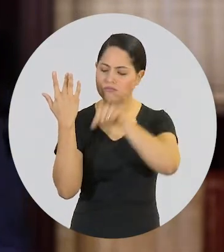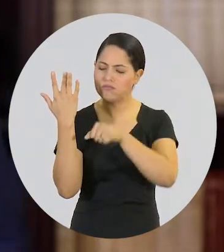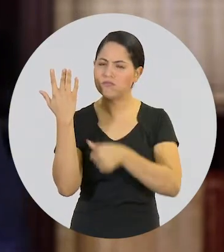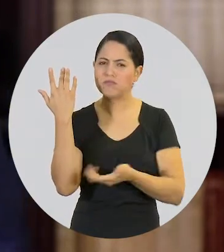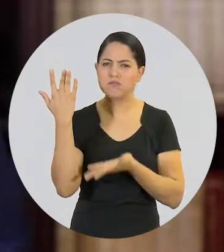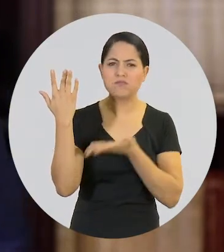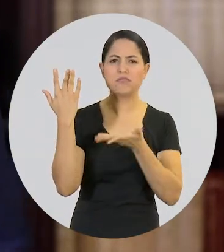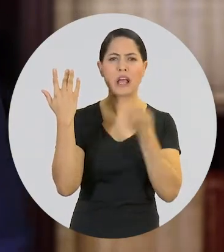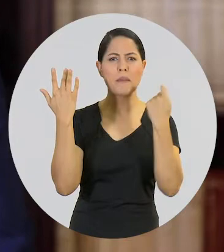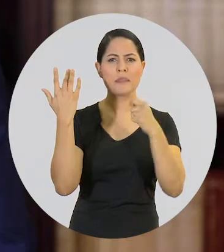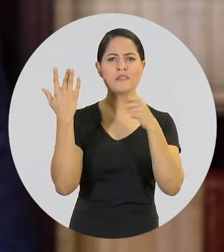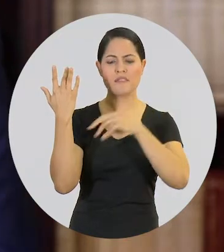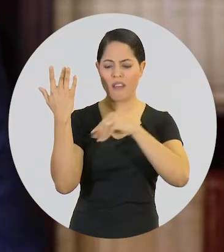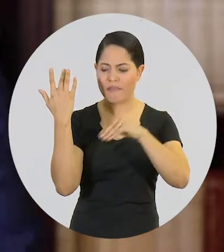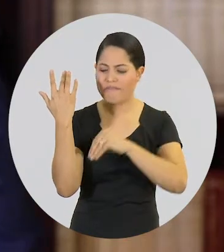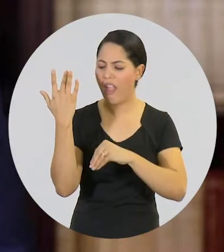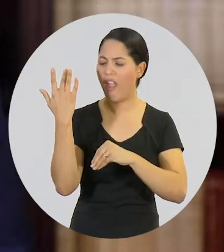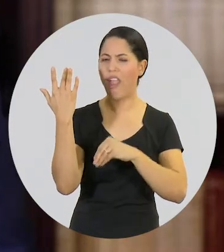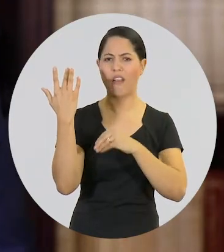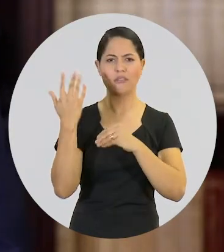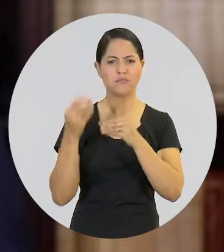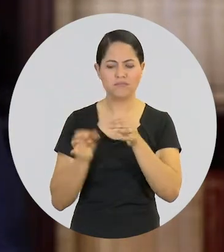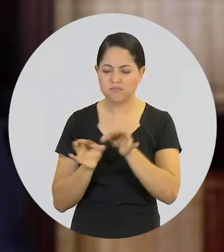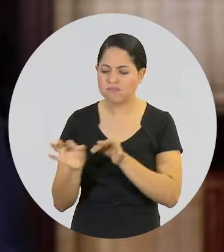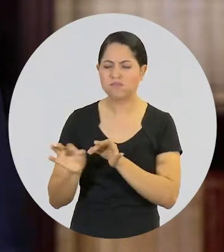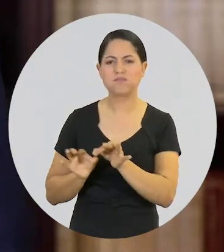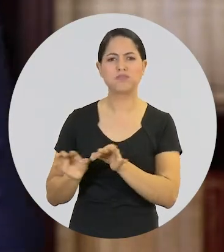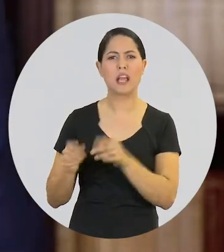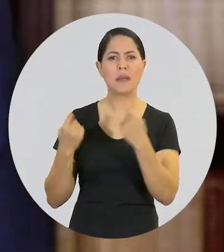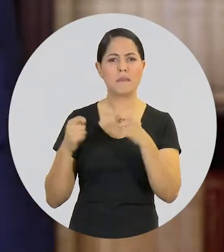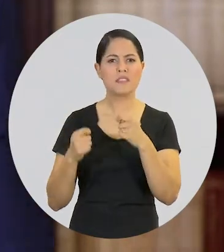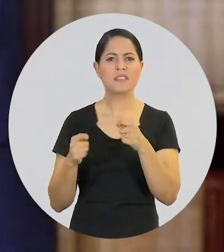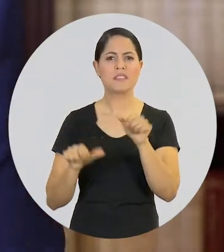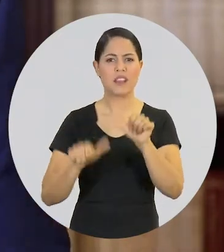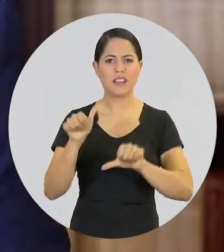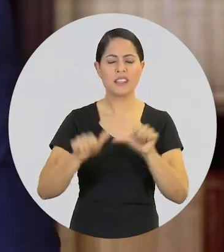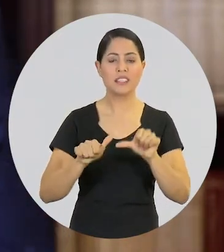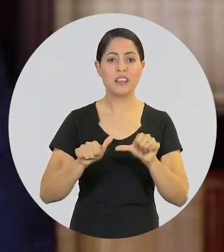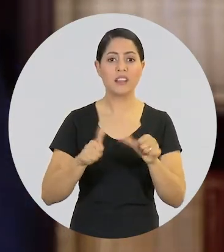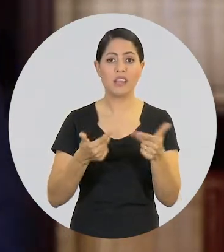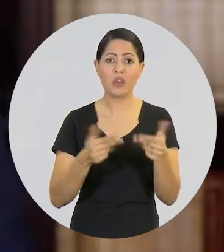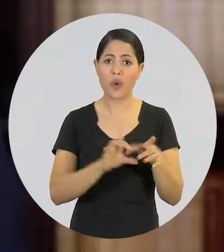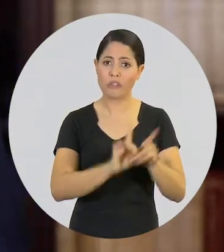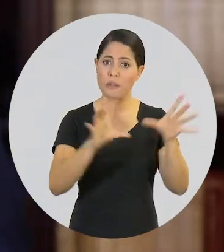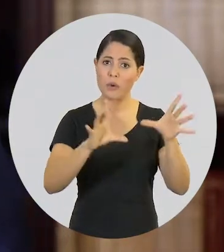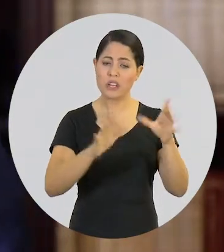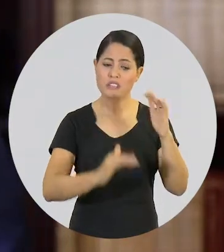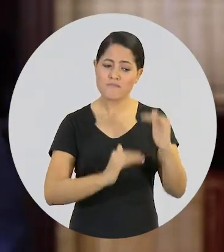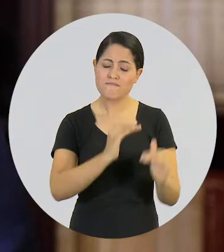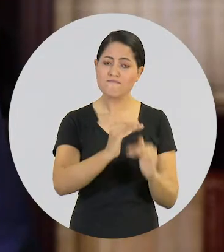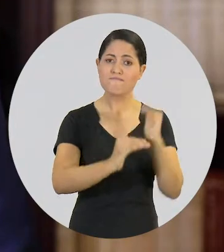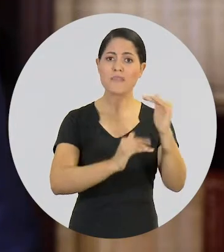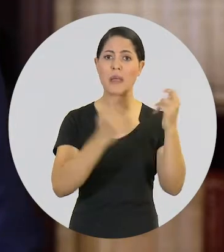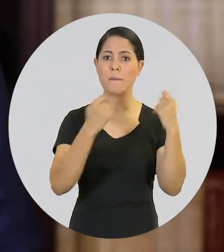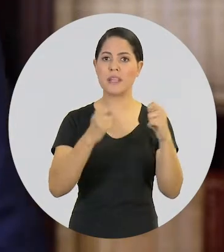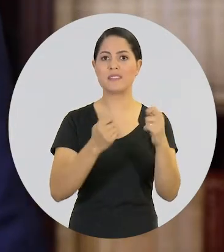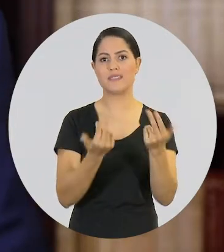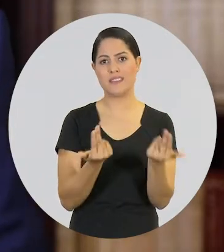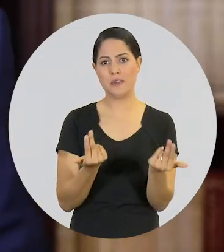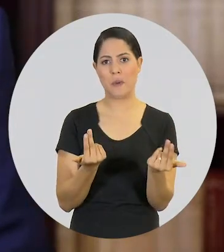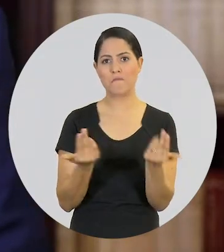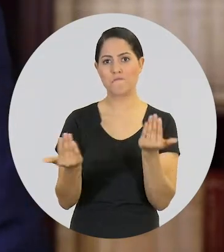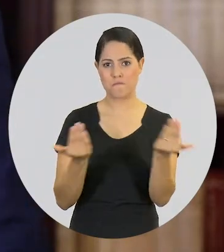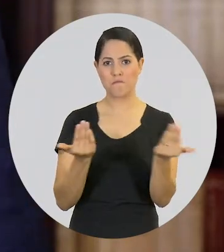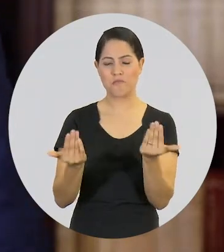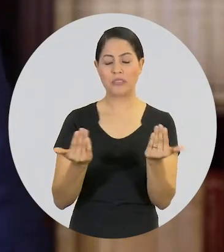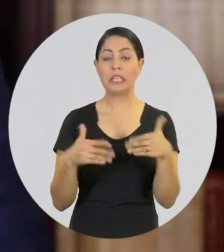dia. Ela precisa ser tratada, adubada, ela precisa ser revista, reformada, para que essa planta cresça, que essa planta